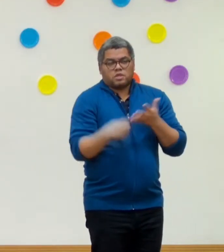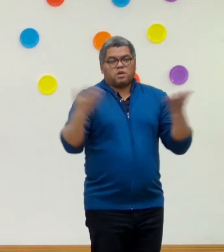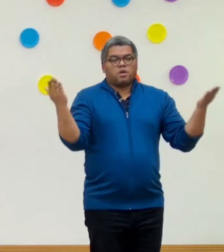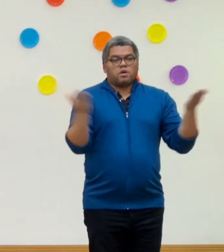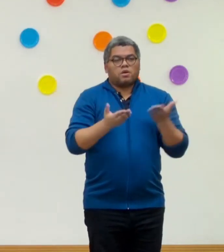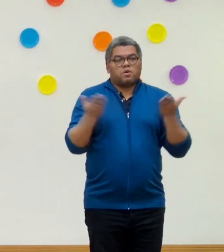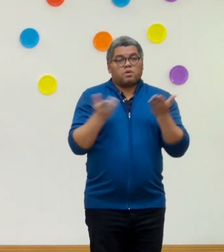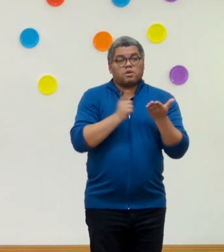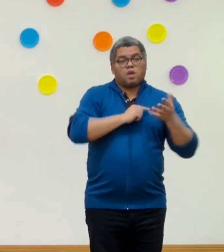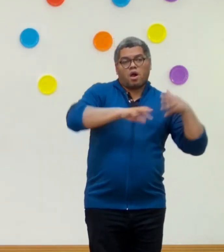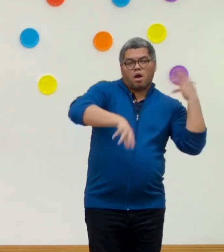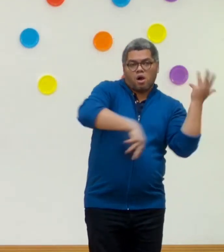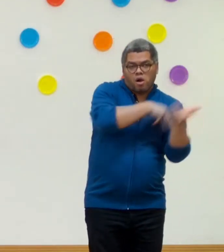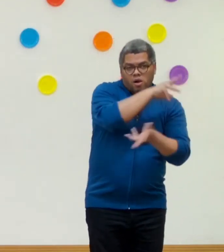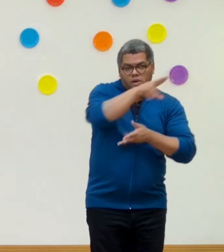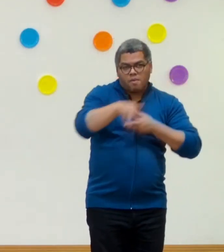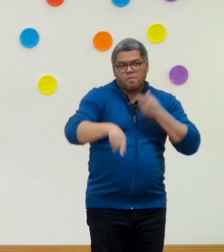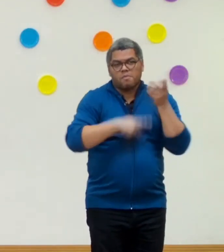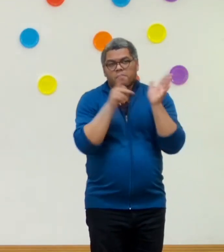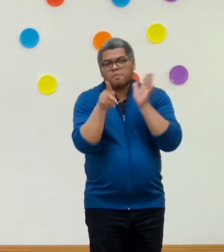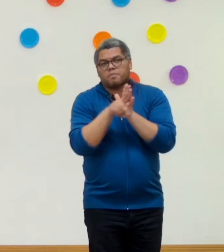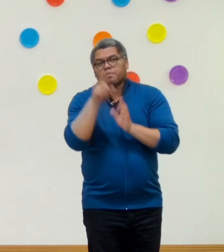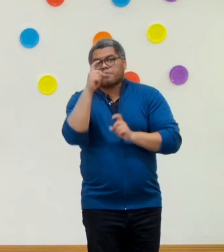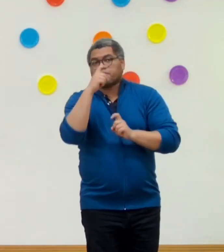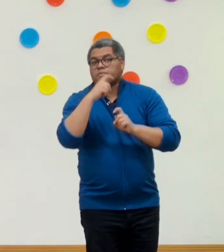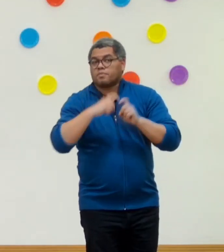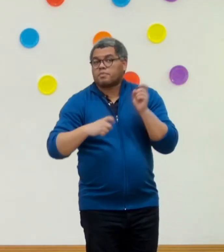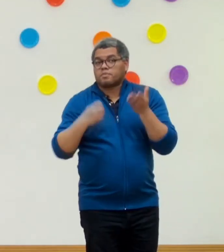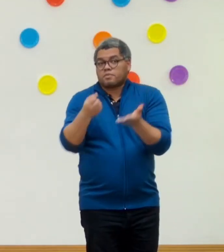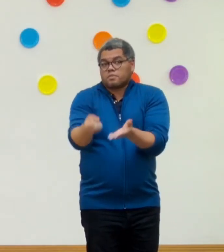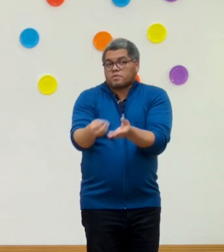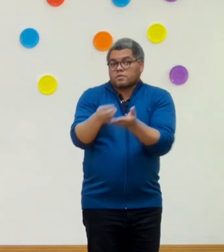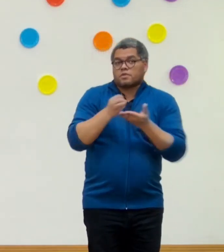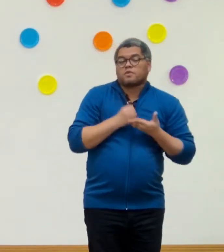uma revolução sexual que trouxe